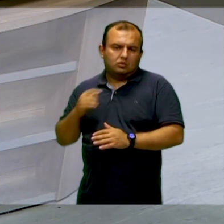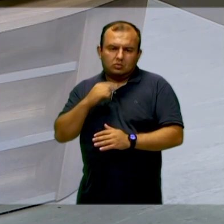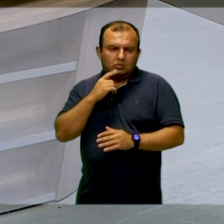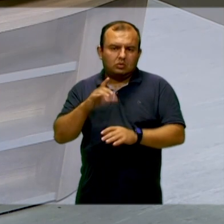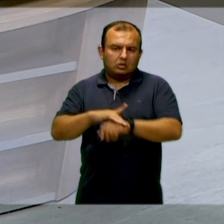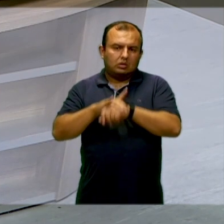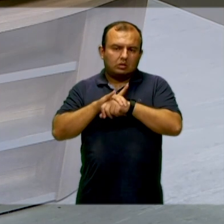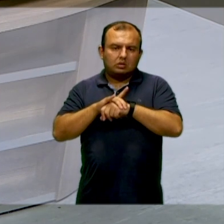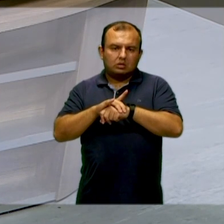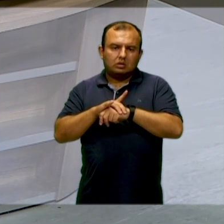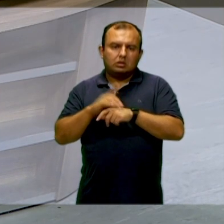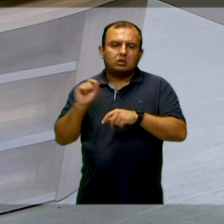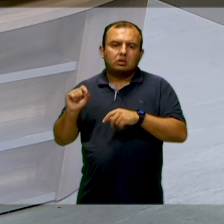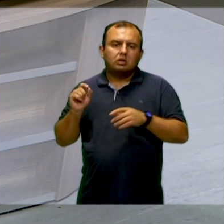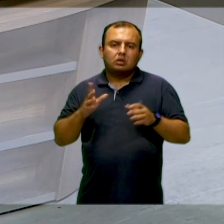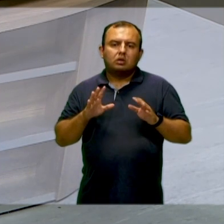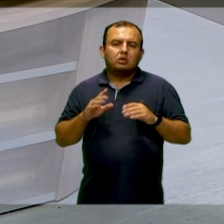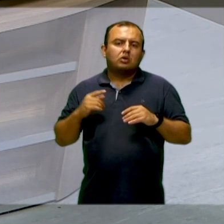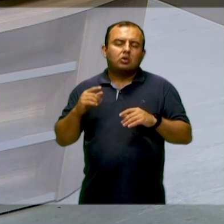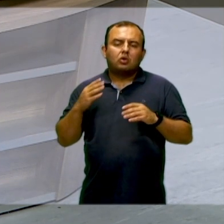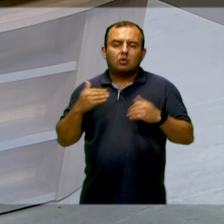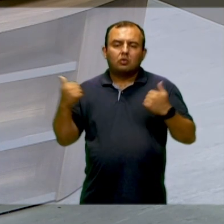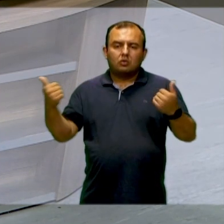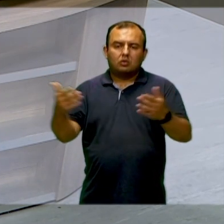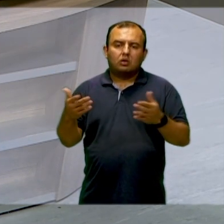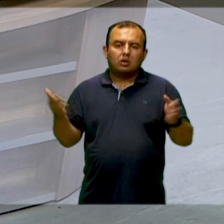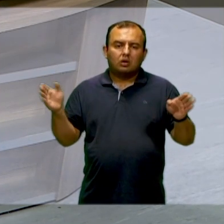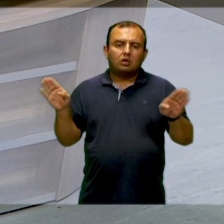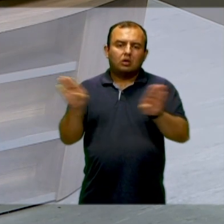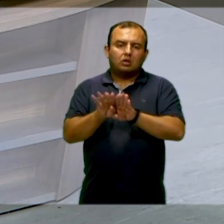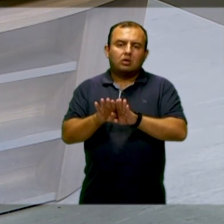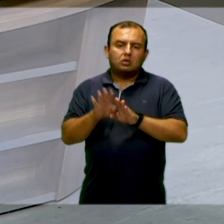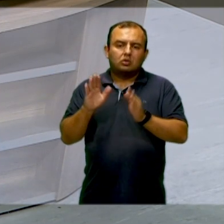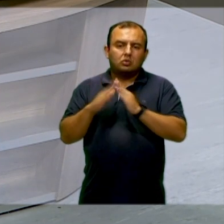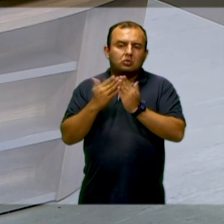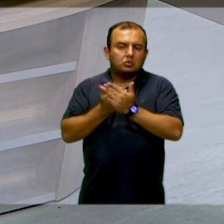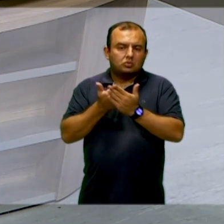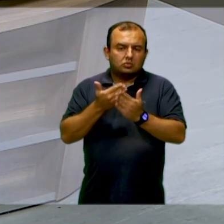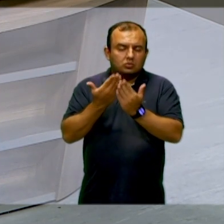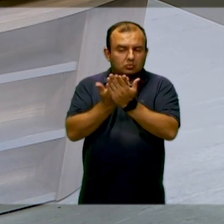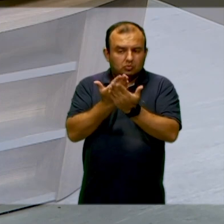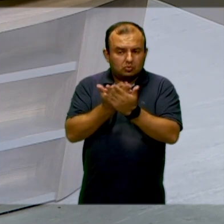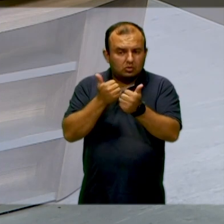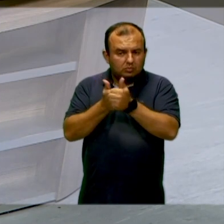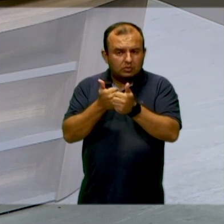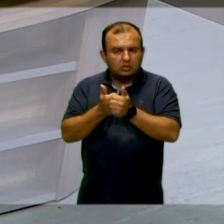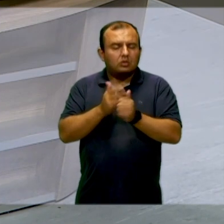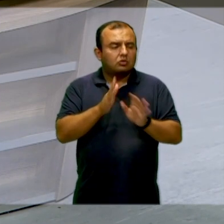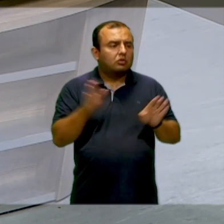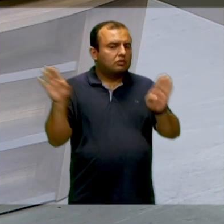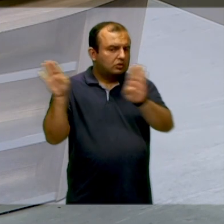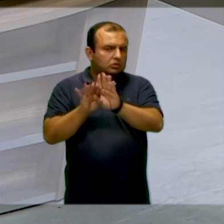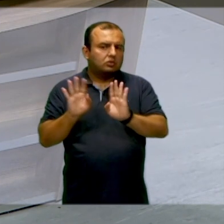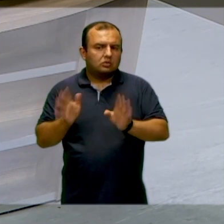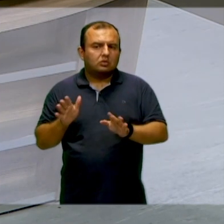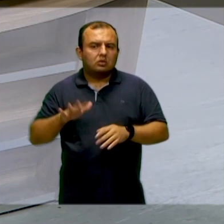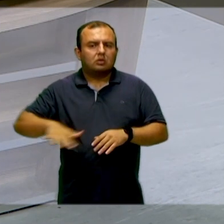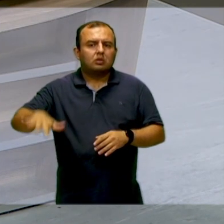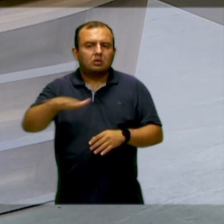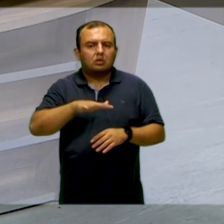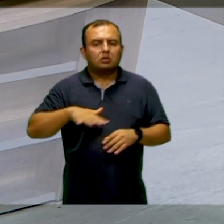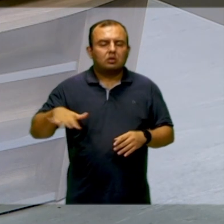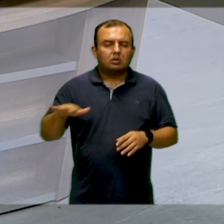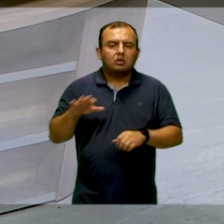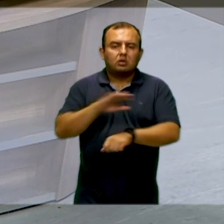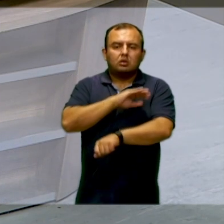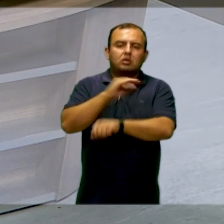segurança nenhuma, nem de quem está em volta. Não, mas ele Tem já uma- estava Tem interditado. uma escola bem perto ali. Ele já estava interditado, inclusive na área daquela